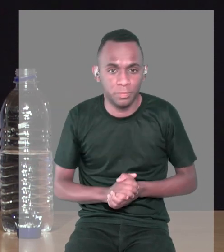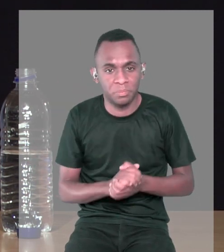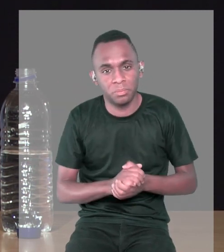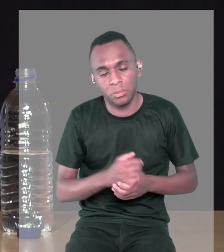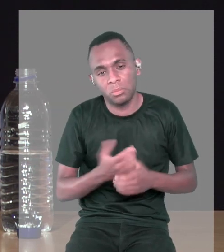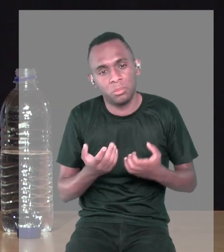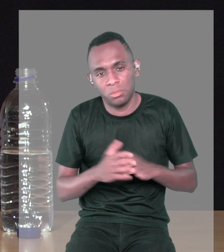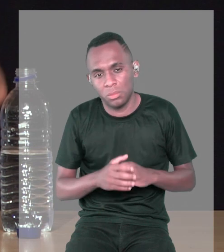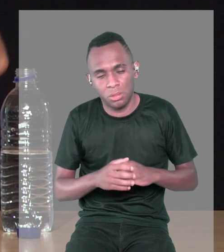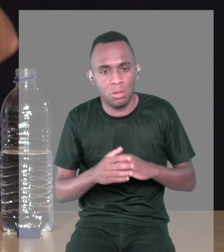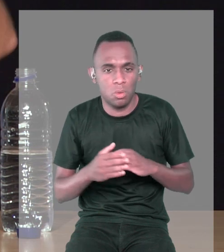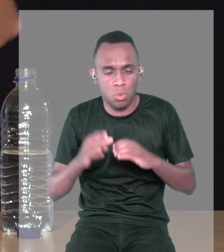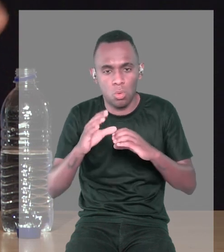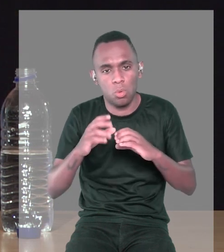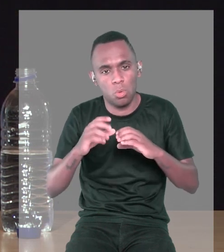artificial,